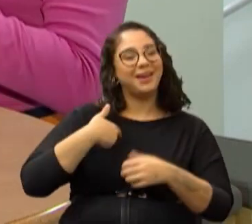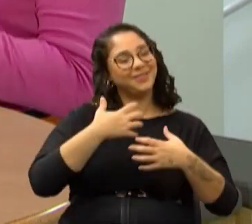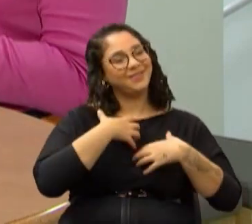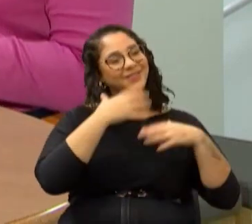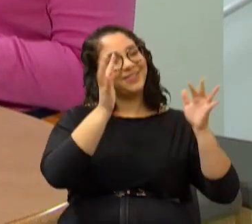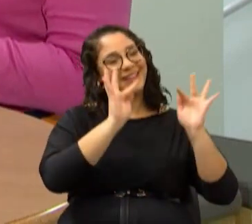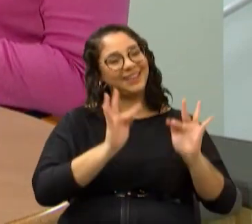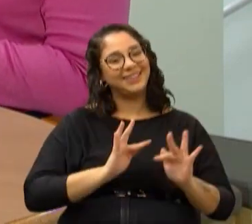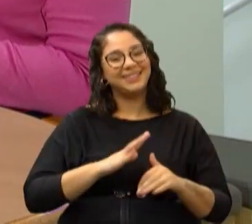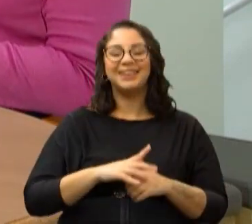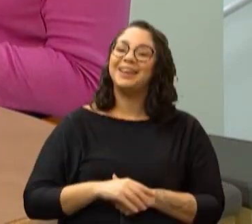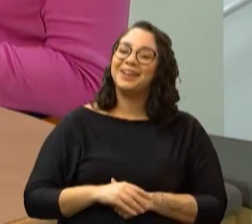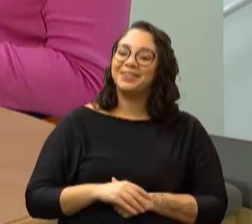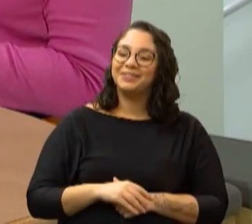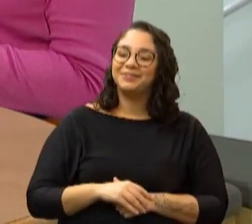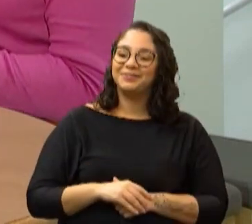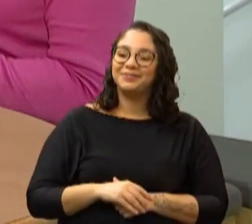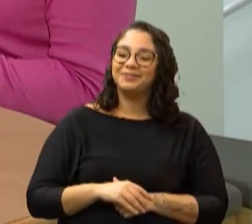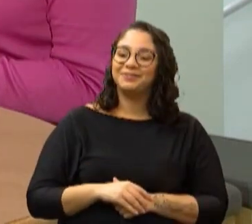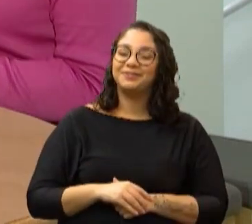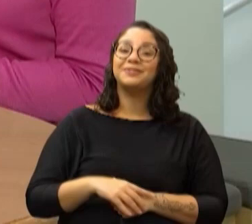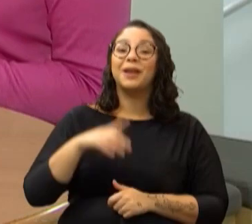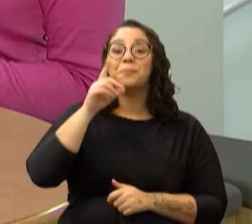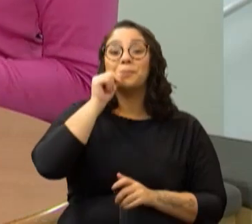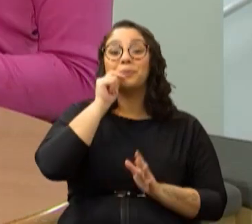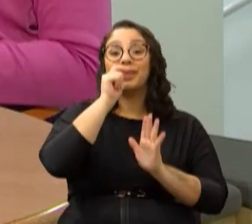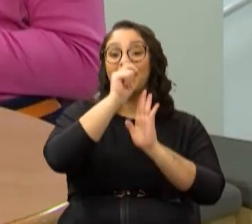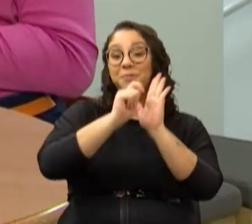ficam abertas para voltar outro momento. Vou ficar muito feliz, viu?